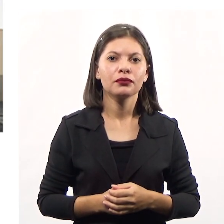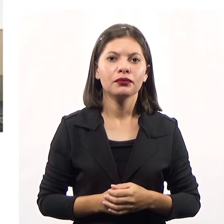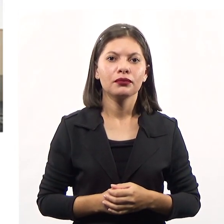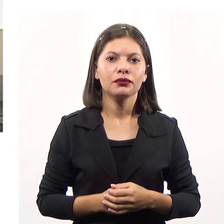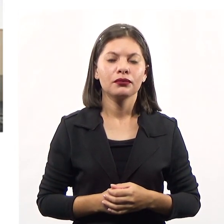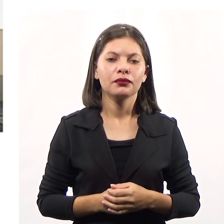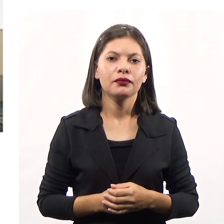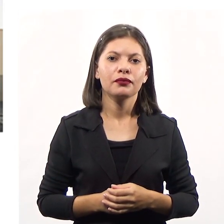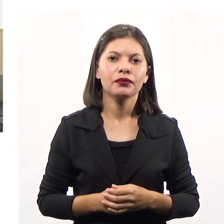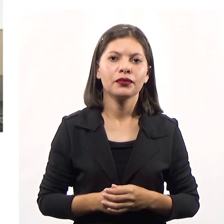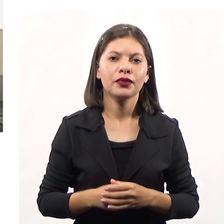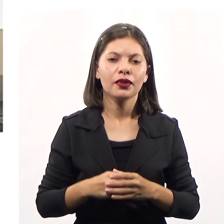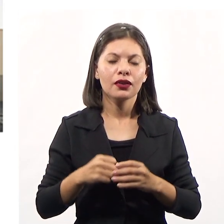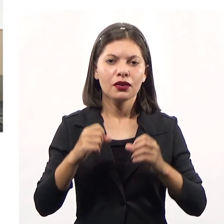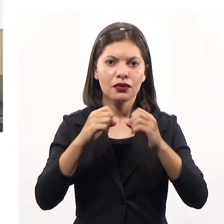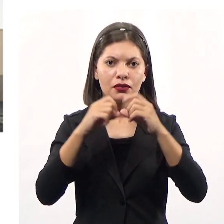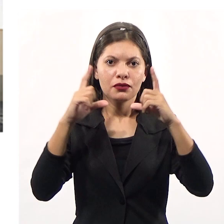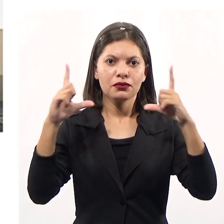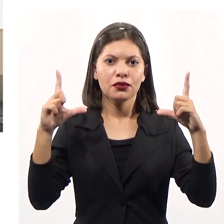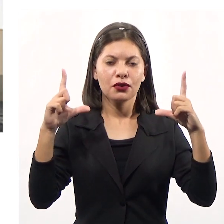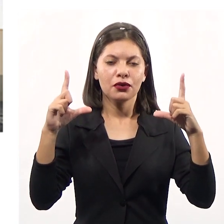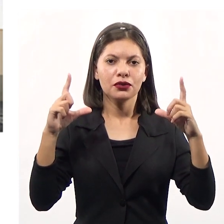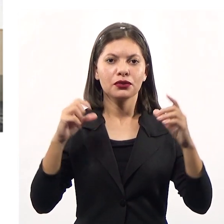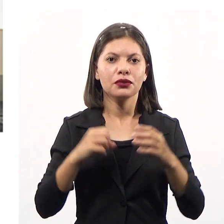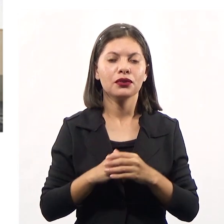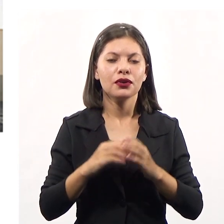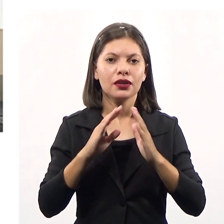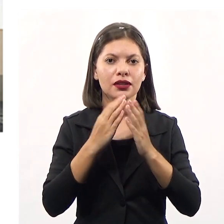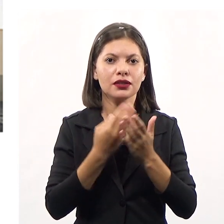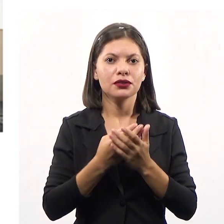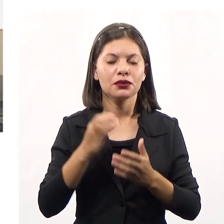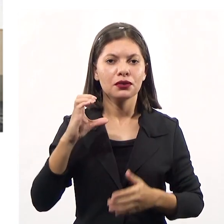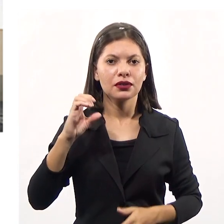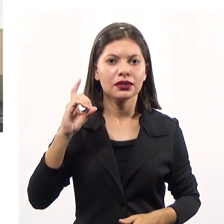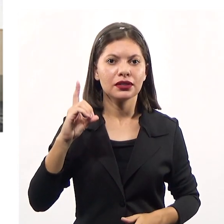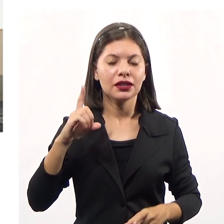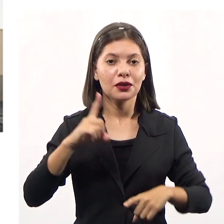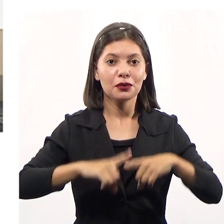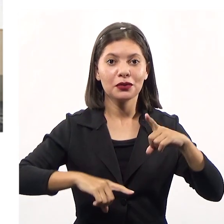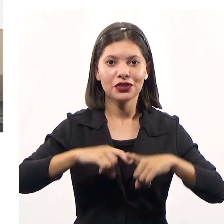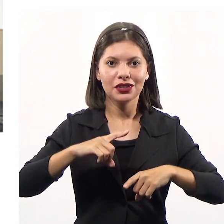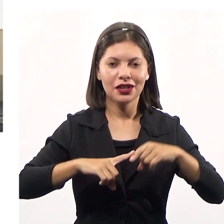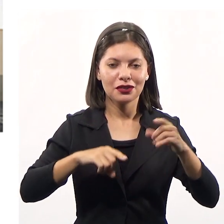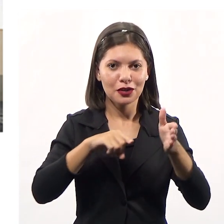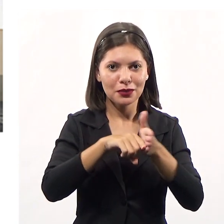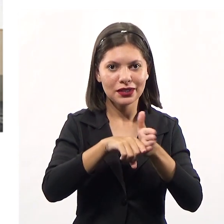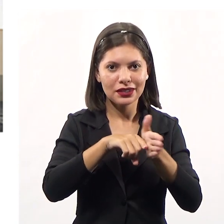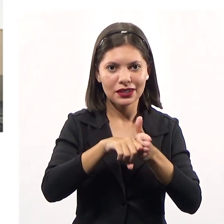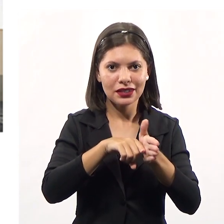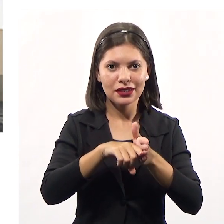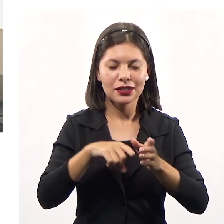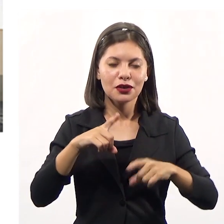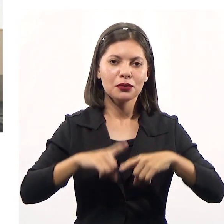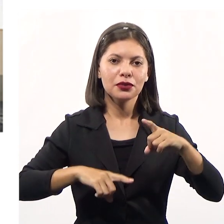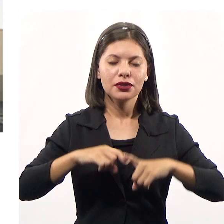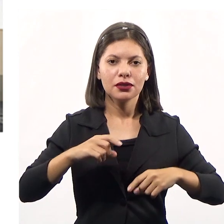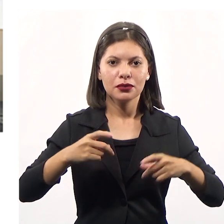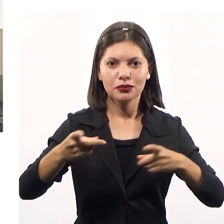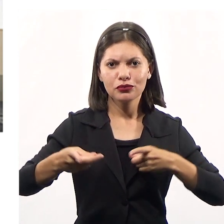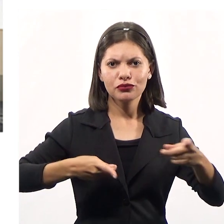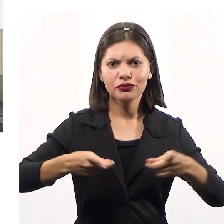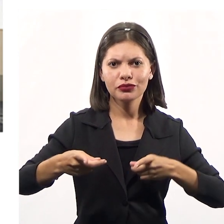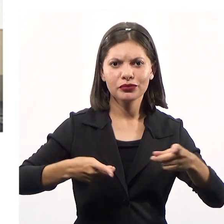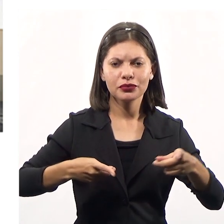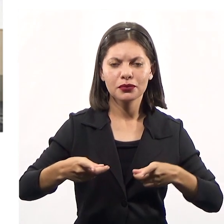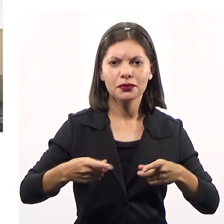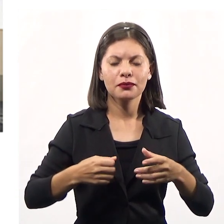uma foto do Instituto Carmela Dutra, que é o objeto da nossa pesquisa, né, que é o objeto do nosso projeto, e